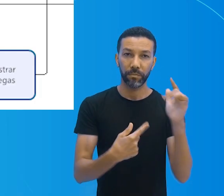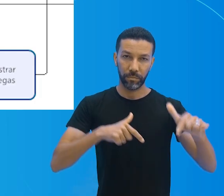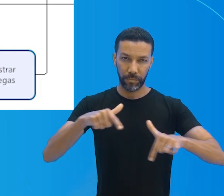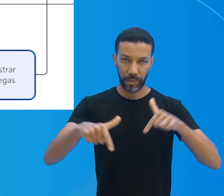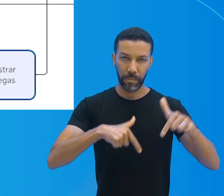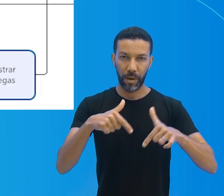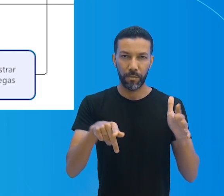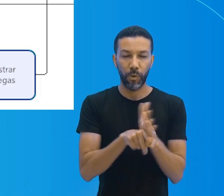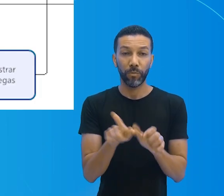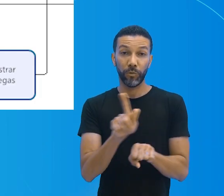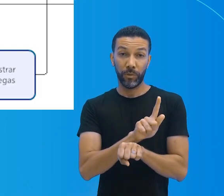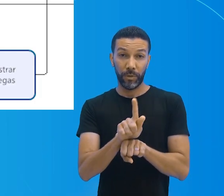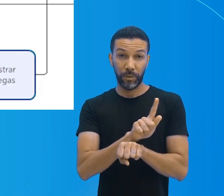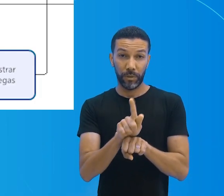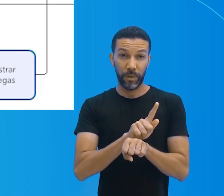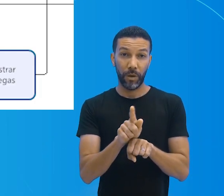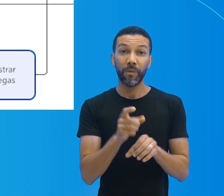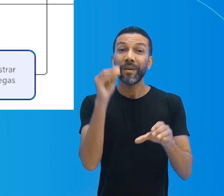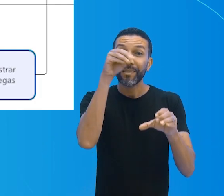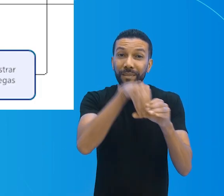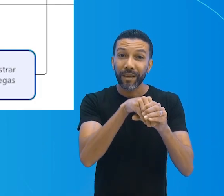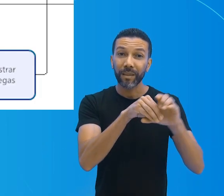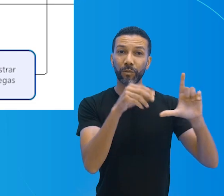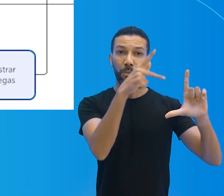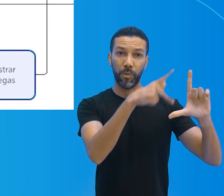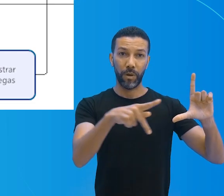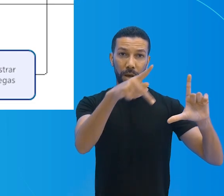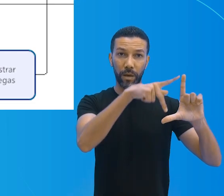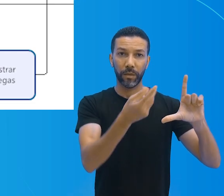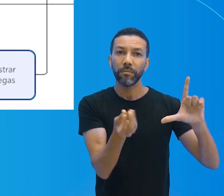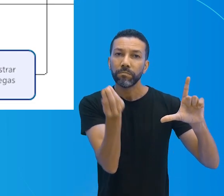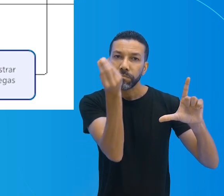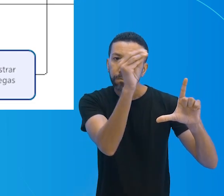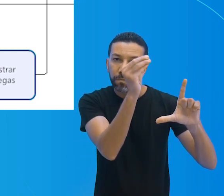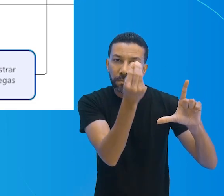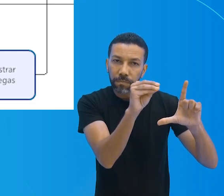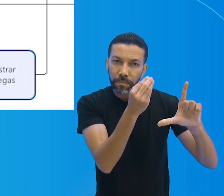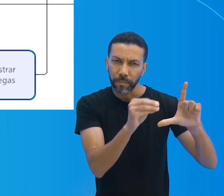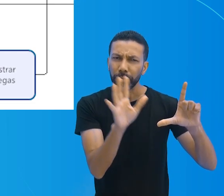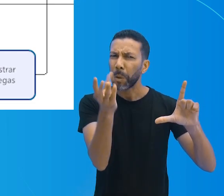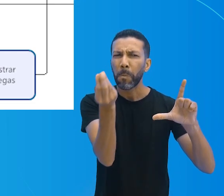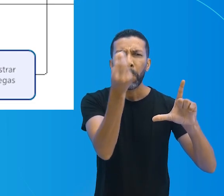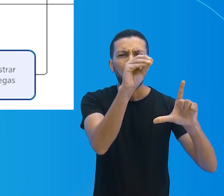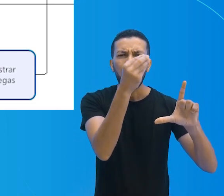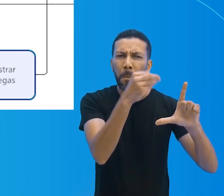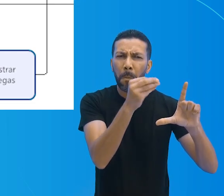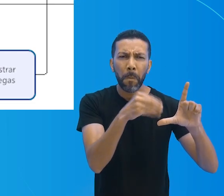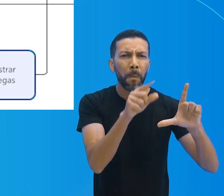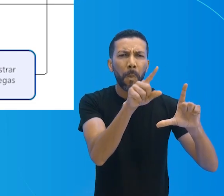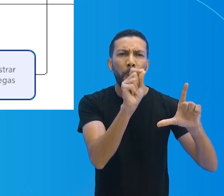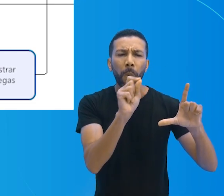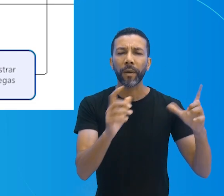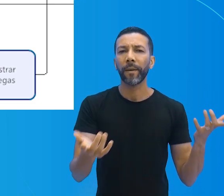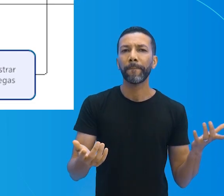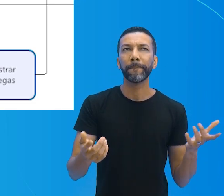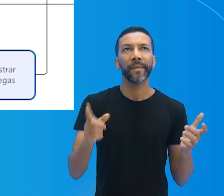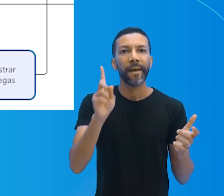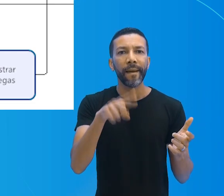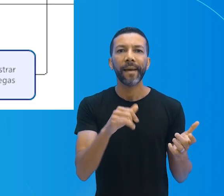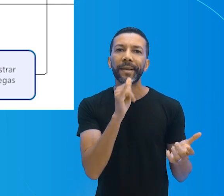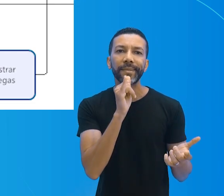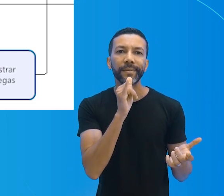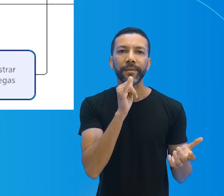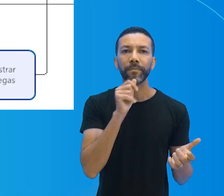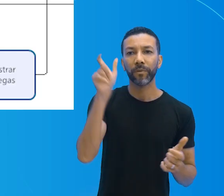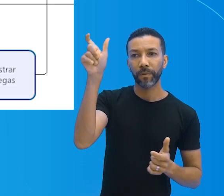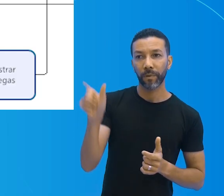Esse plano gerencial, de uma forma sucinta, ele tem que conter antecedência para se